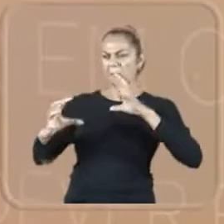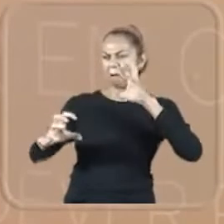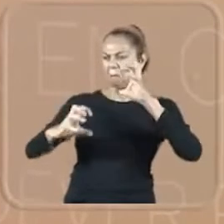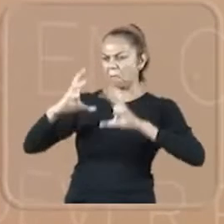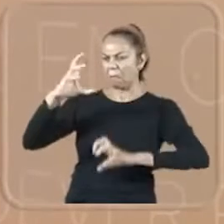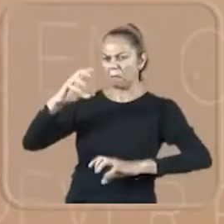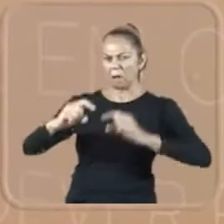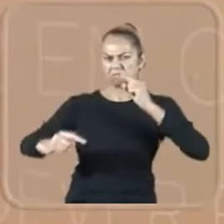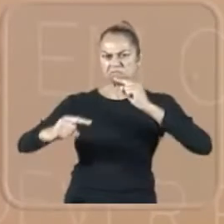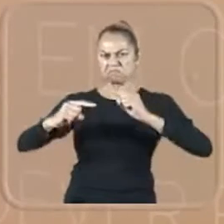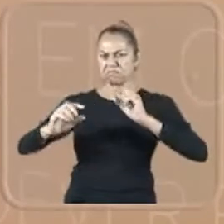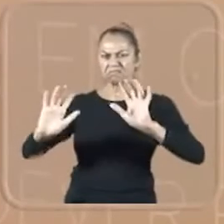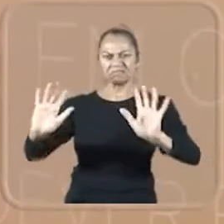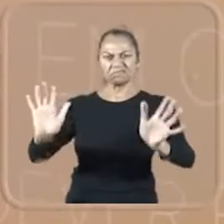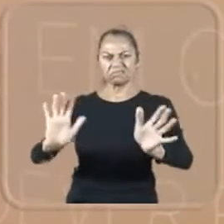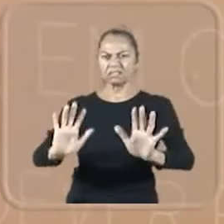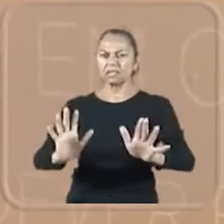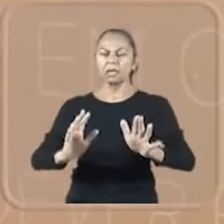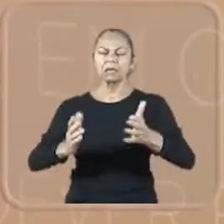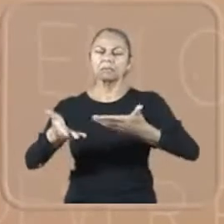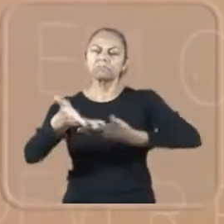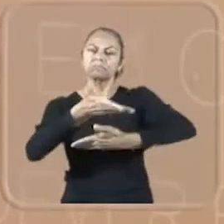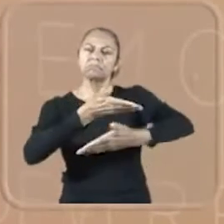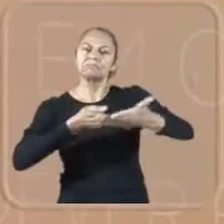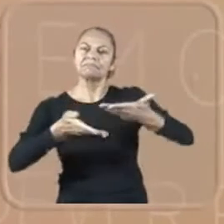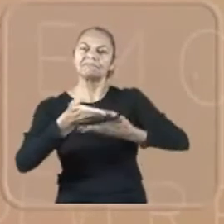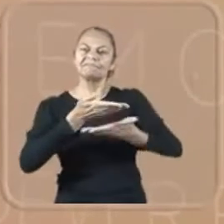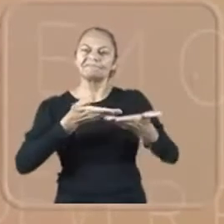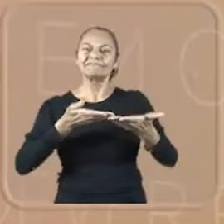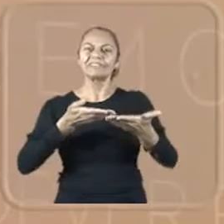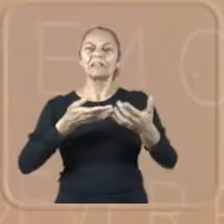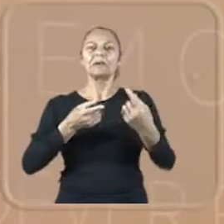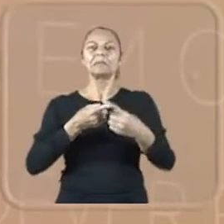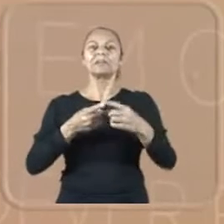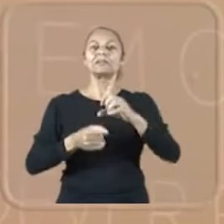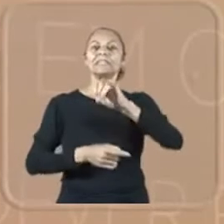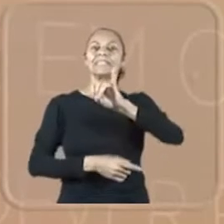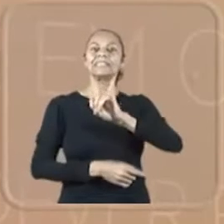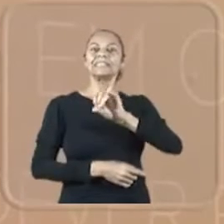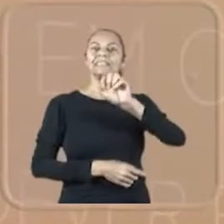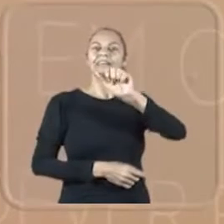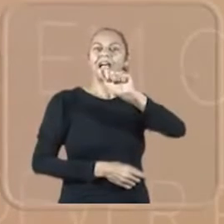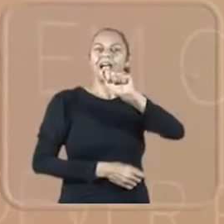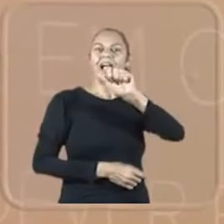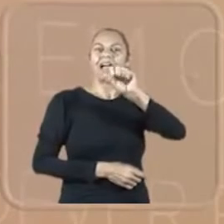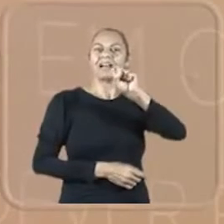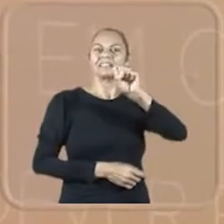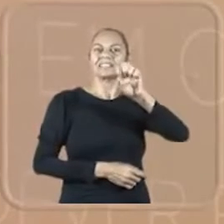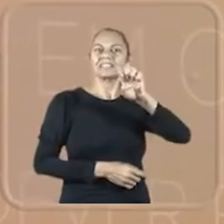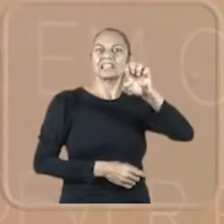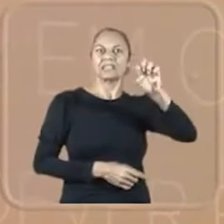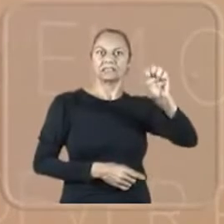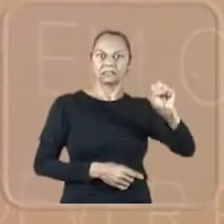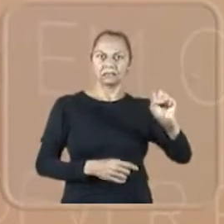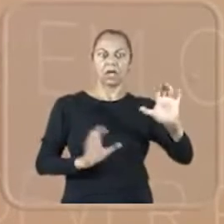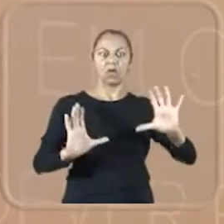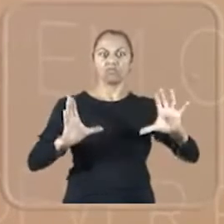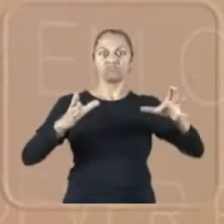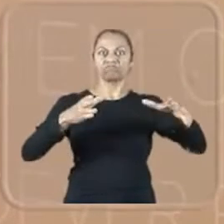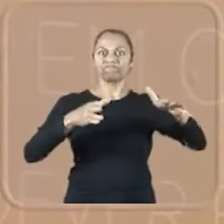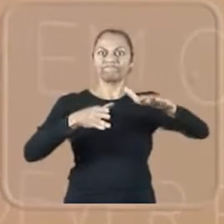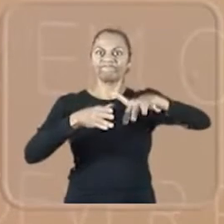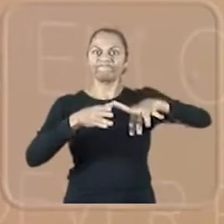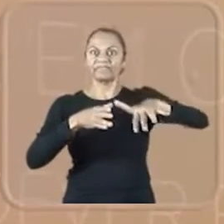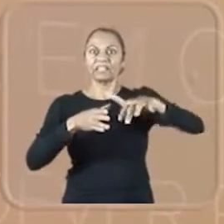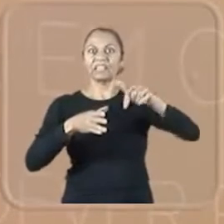de um brigar com o outro e entender que existem outras formas. Isso é possível, porque no IASES, por exemplo, hoje nós temos vários, até adolescentes